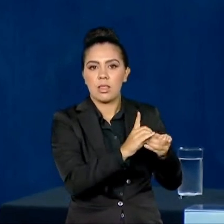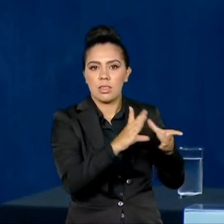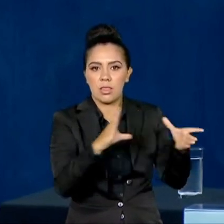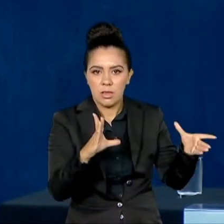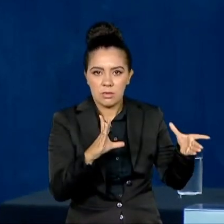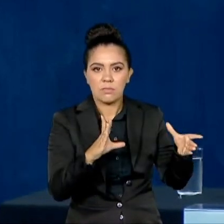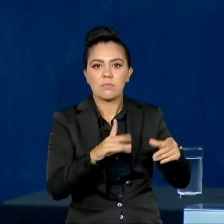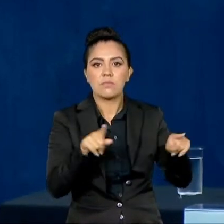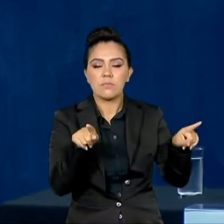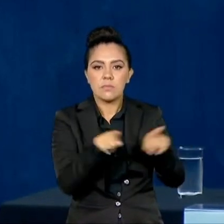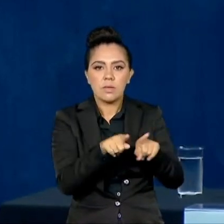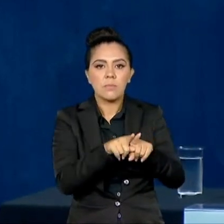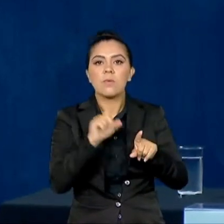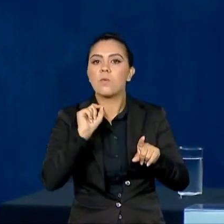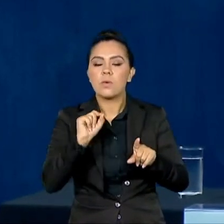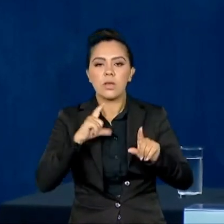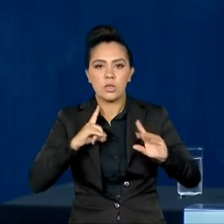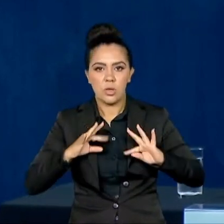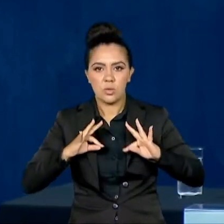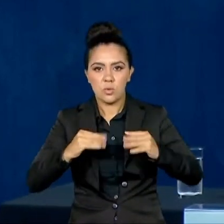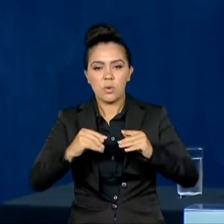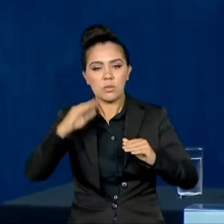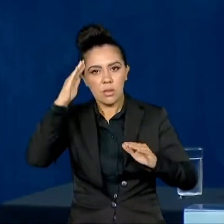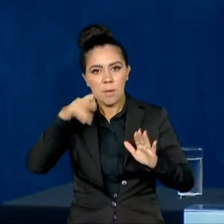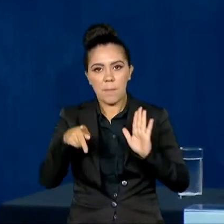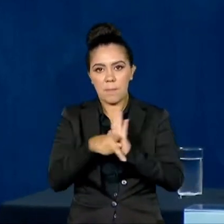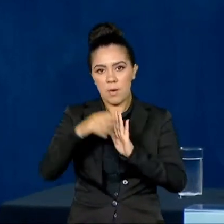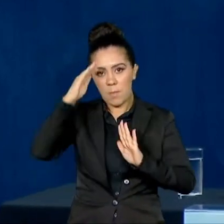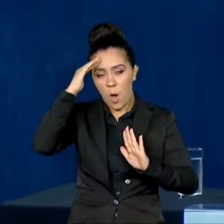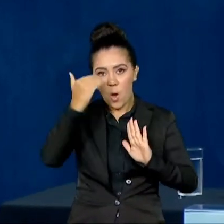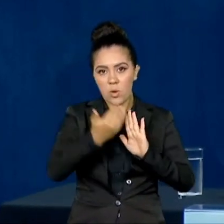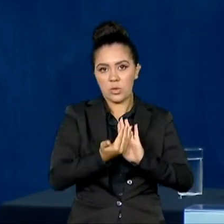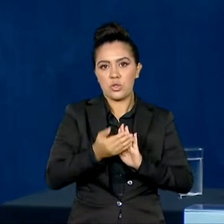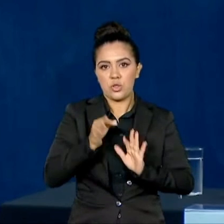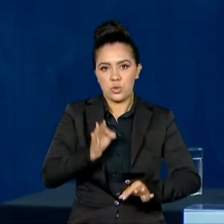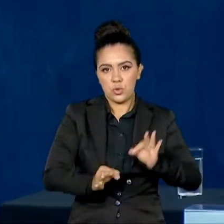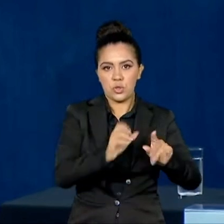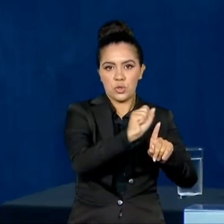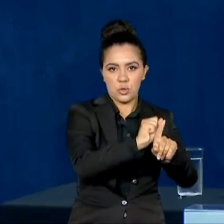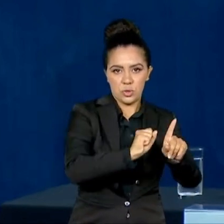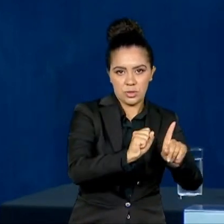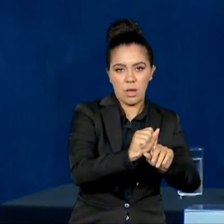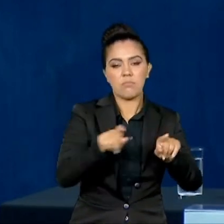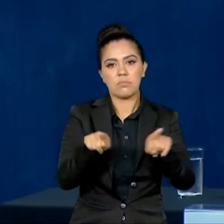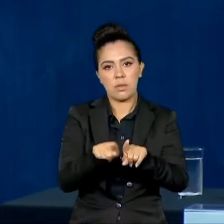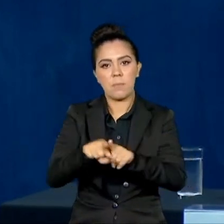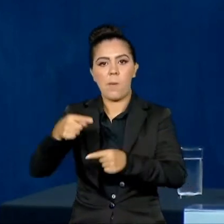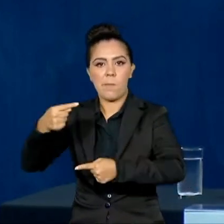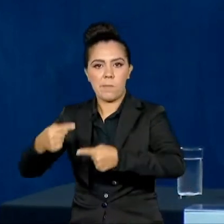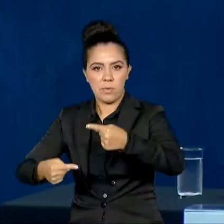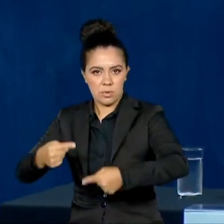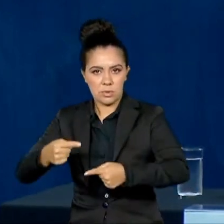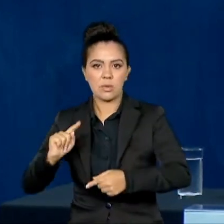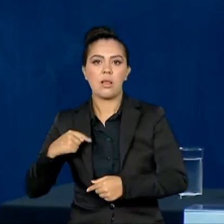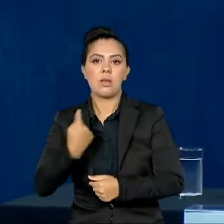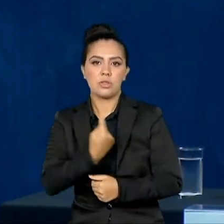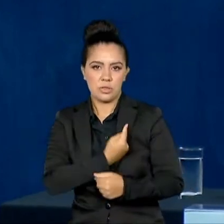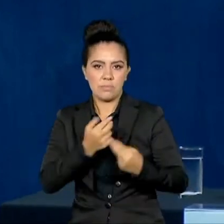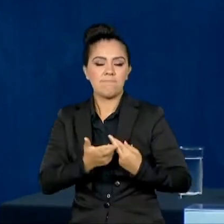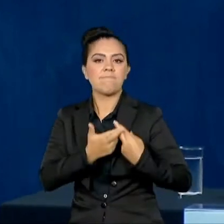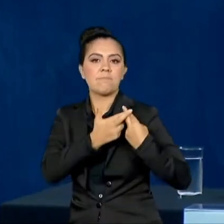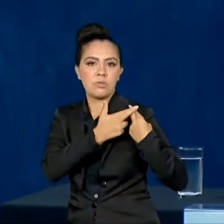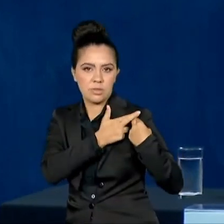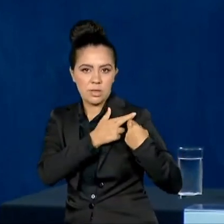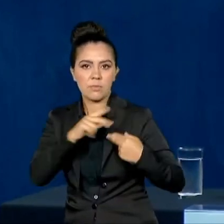eixo axiomático de toda a ordem jurídica, social e política. Somos corresponsáveis